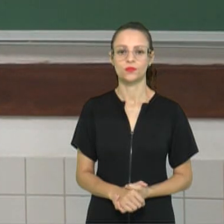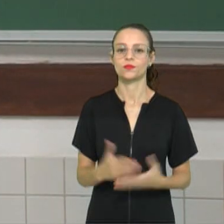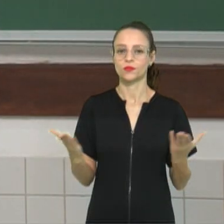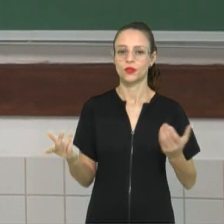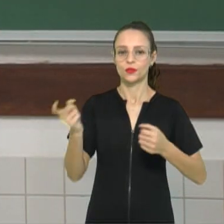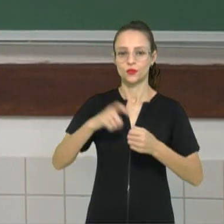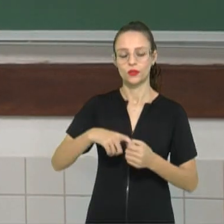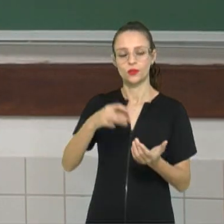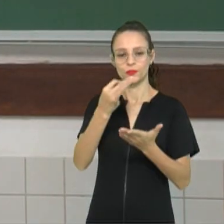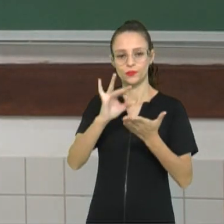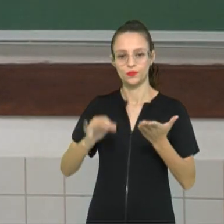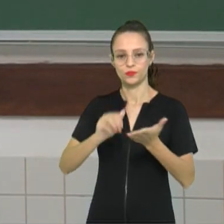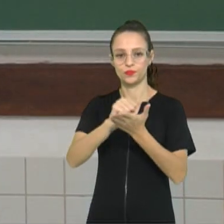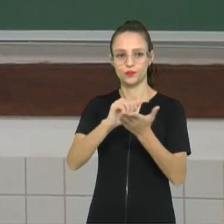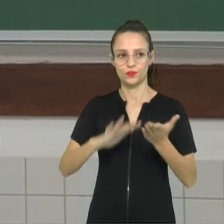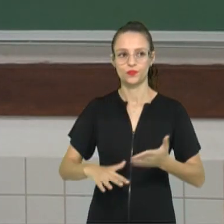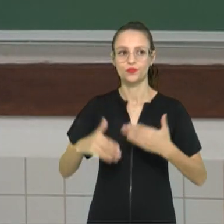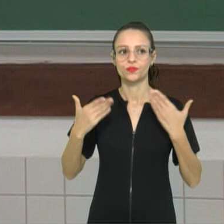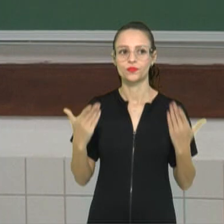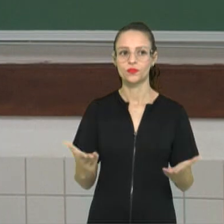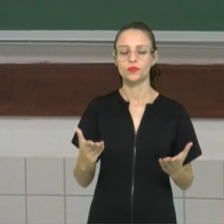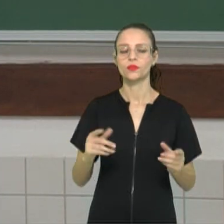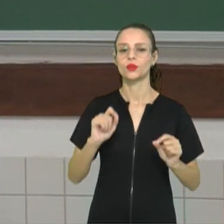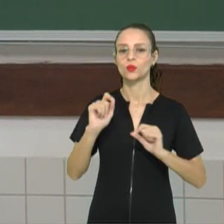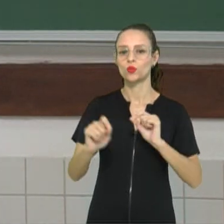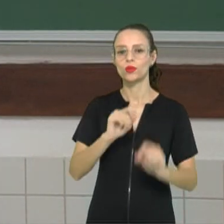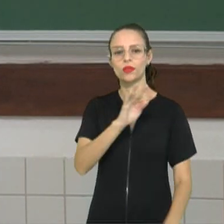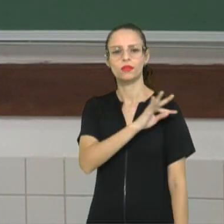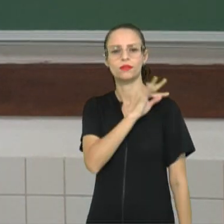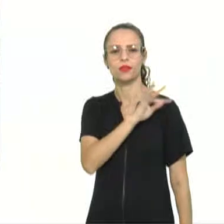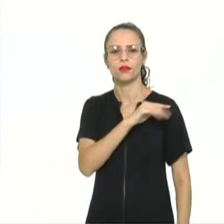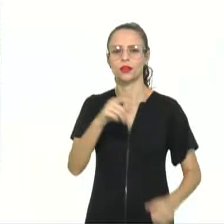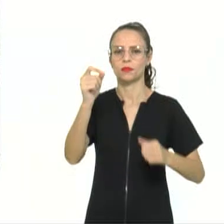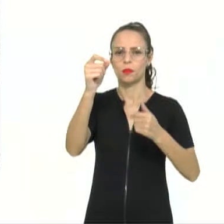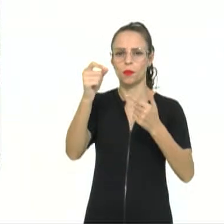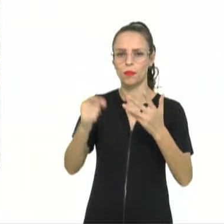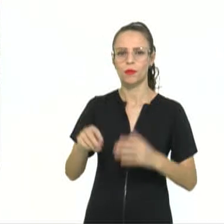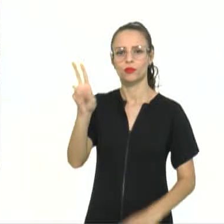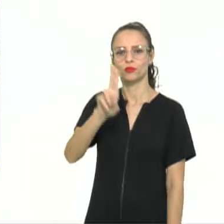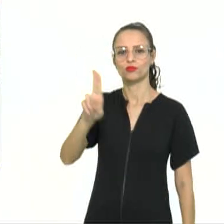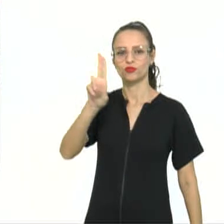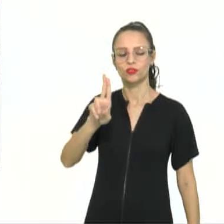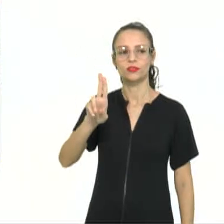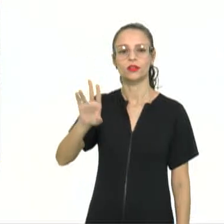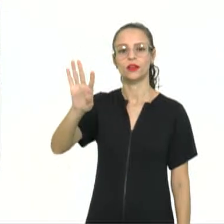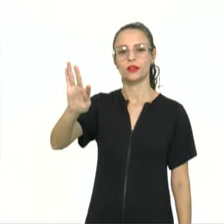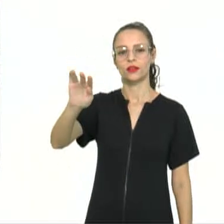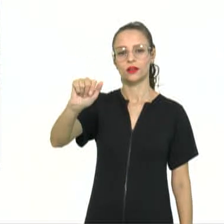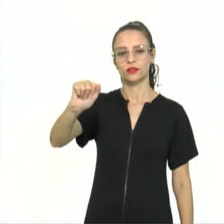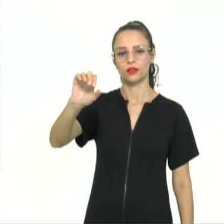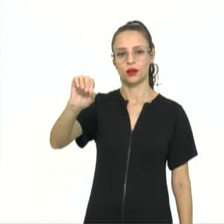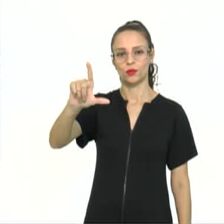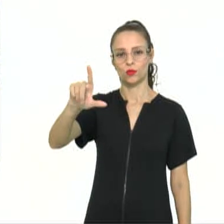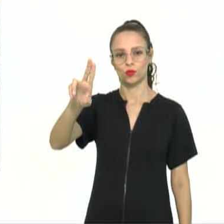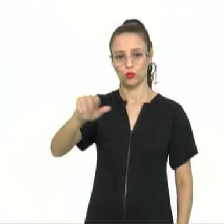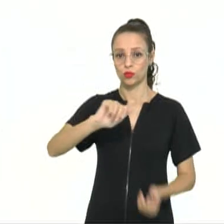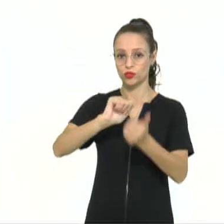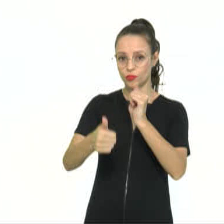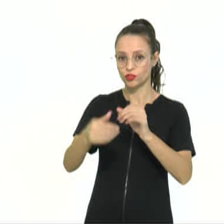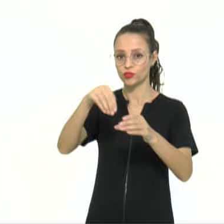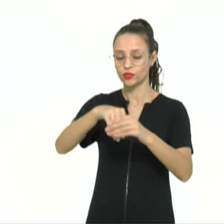Voltando então para a correção do nosso exercício, que era quais são as técnicas utilizadas na modalidade Taolou esportivo do Kung